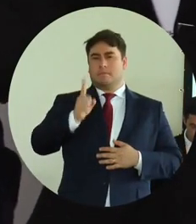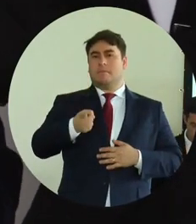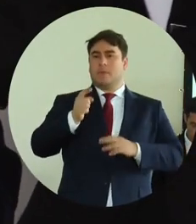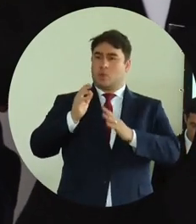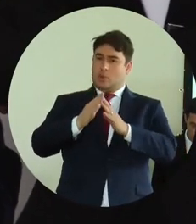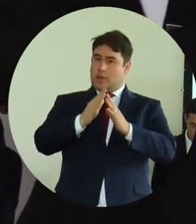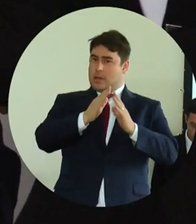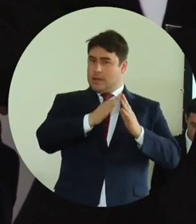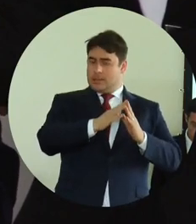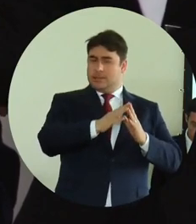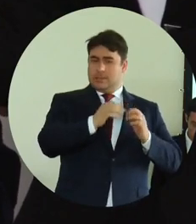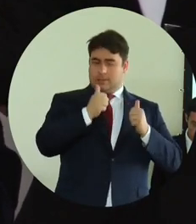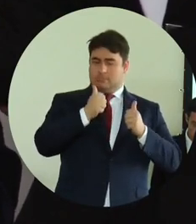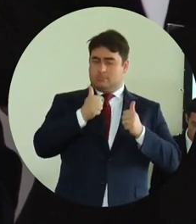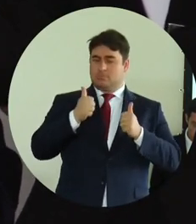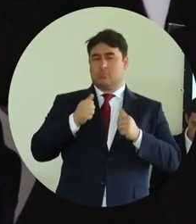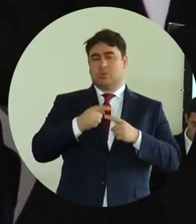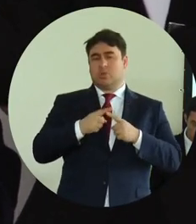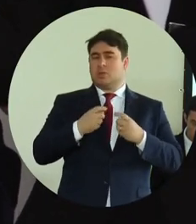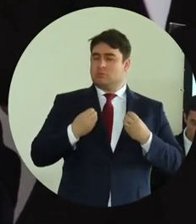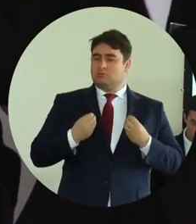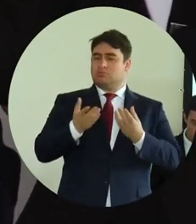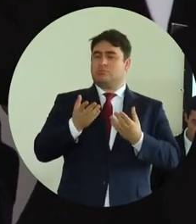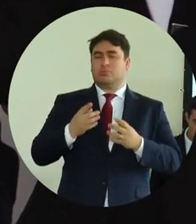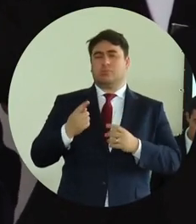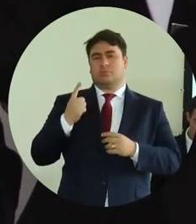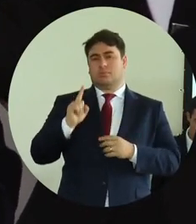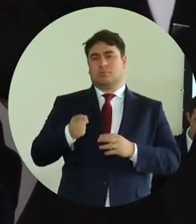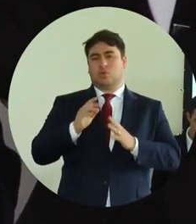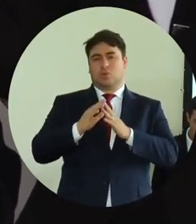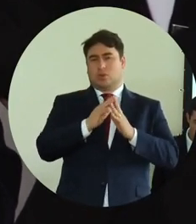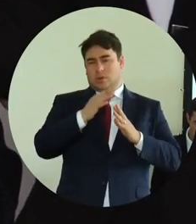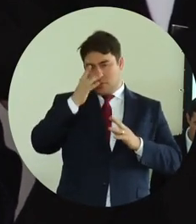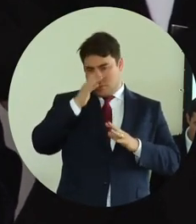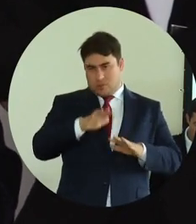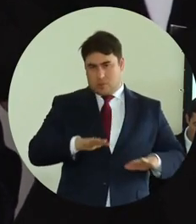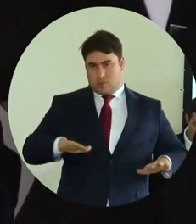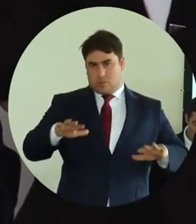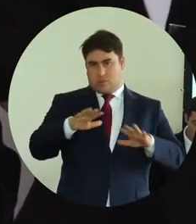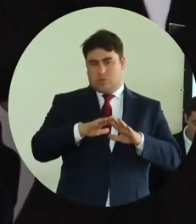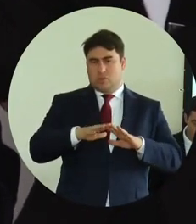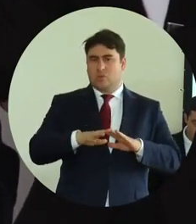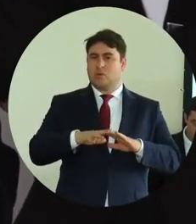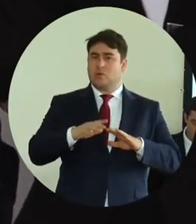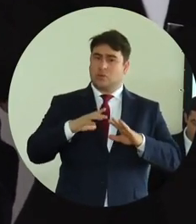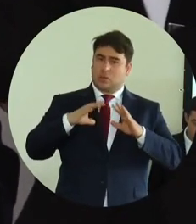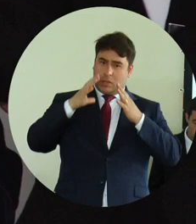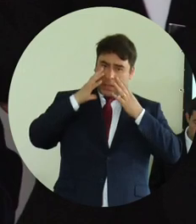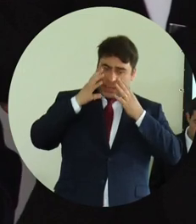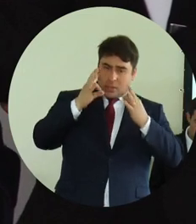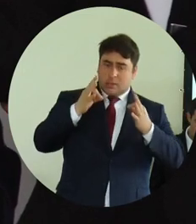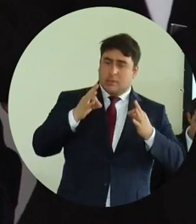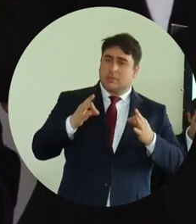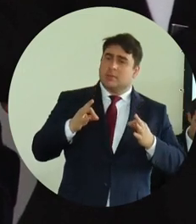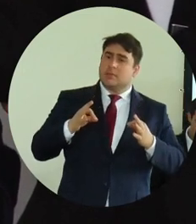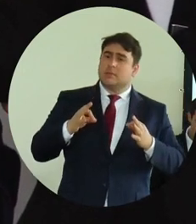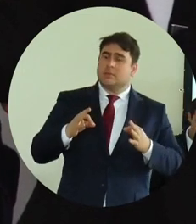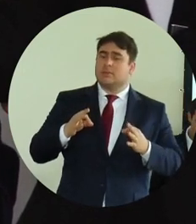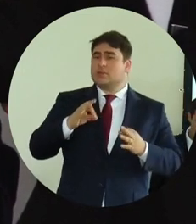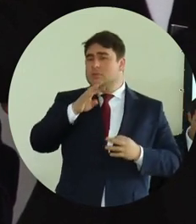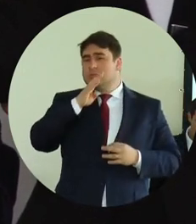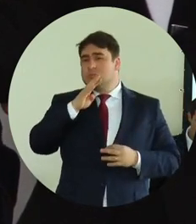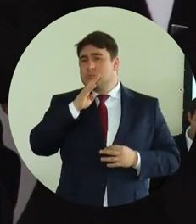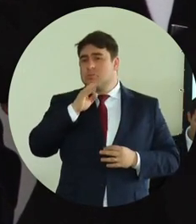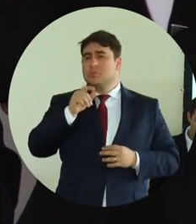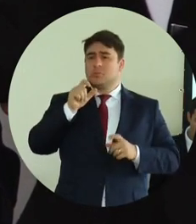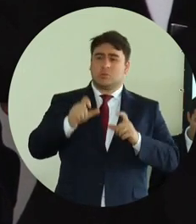1.000 chavinhas, 1.000 casas, né, para ter esse público ali, tanta essa atenção e te